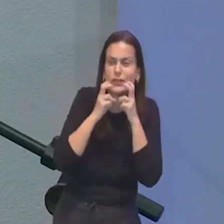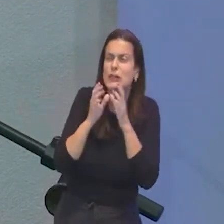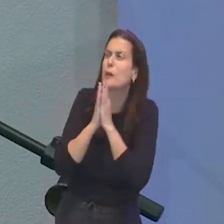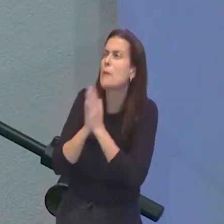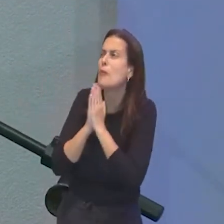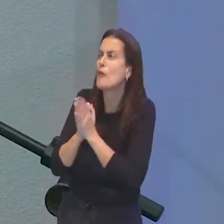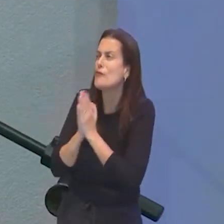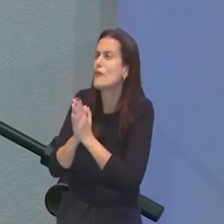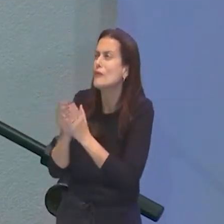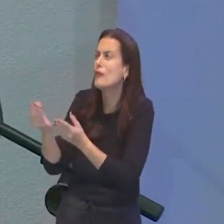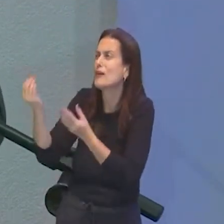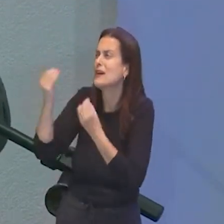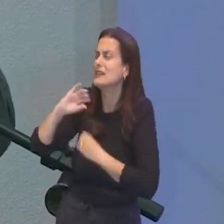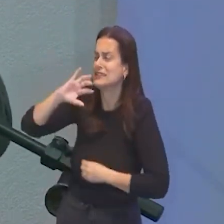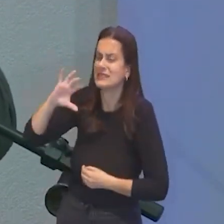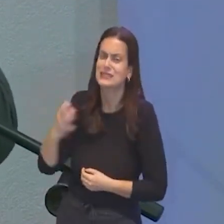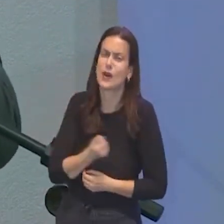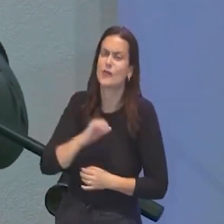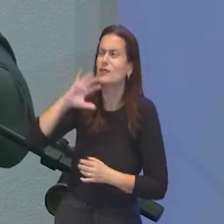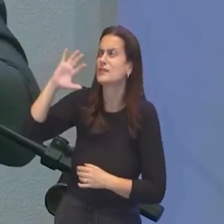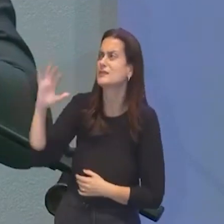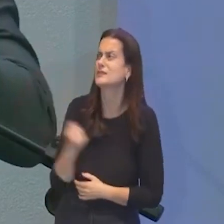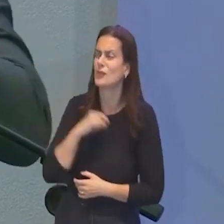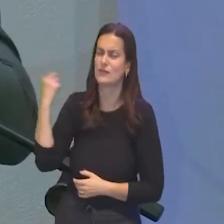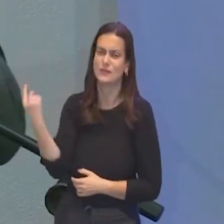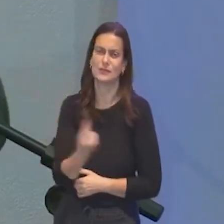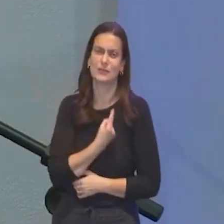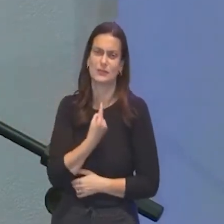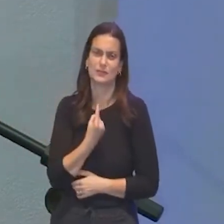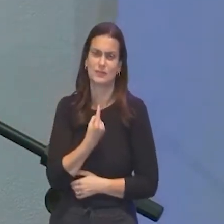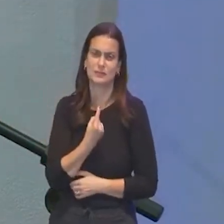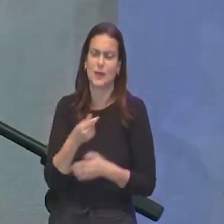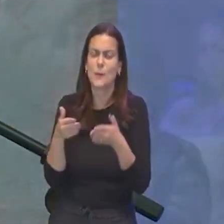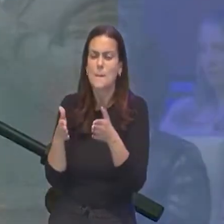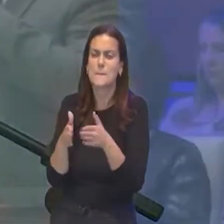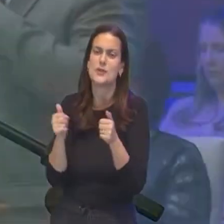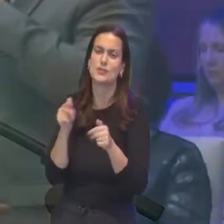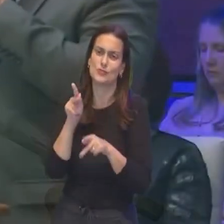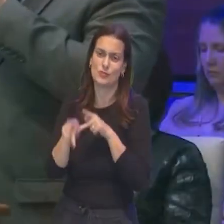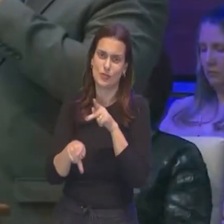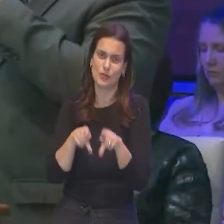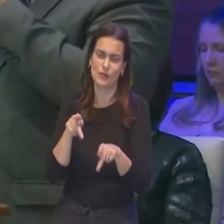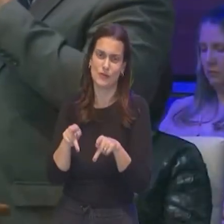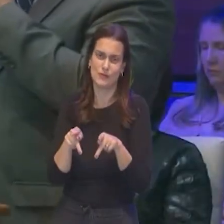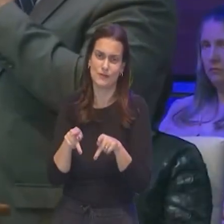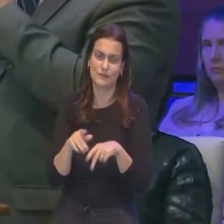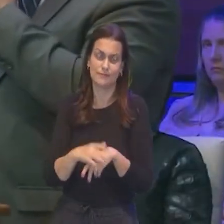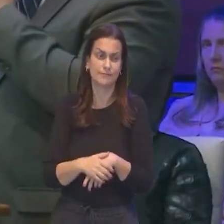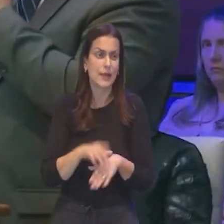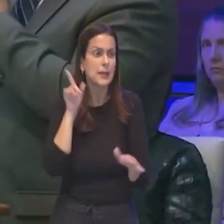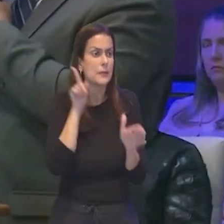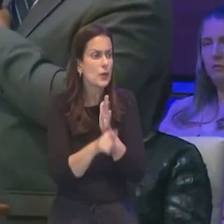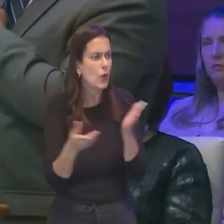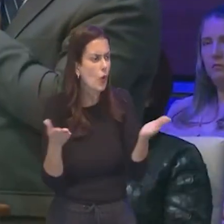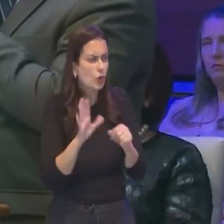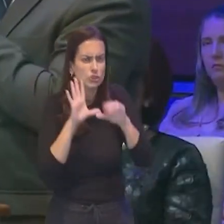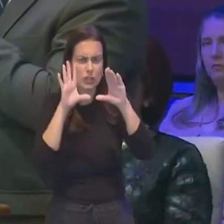Nós te rogamos, salva-nos. É um pedido. Alguém aqui nesta